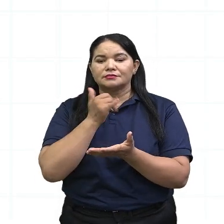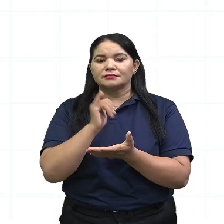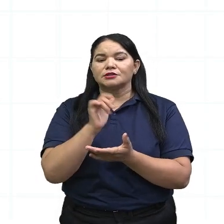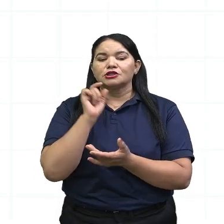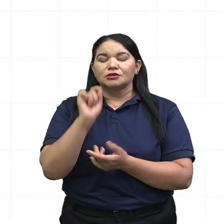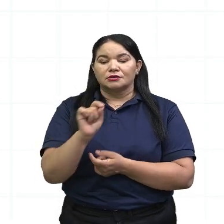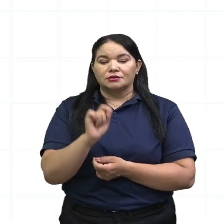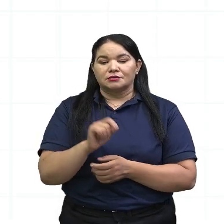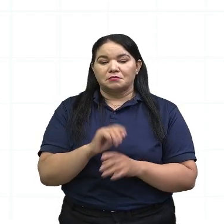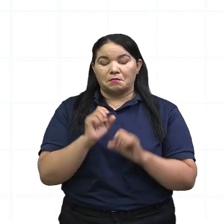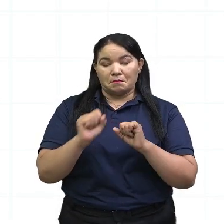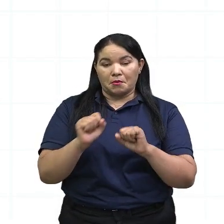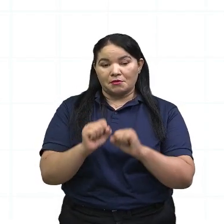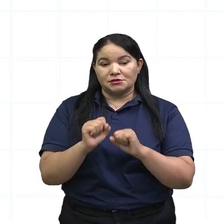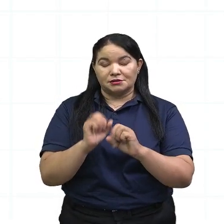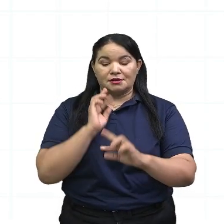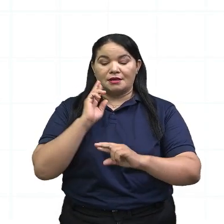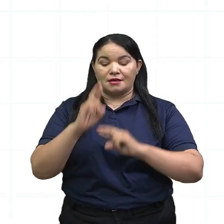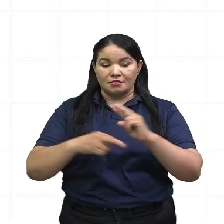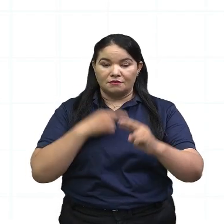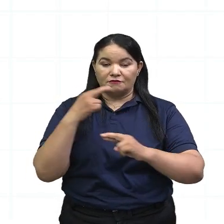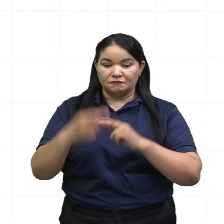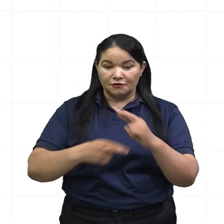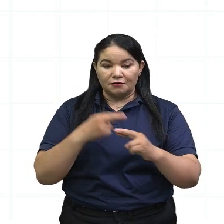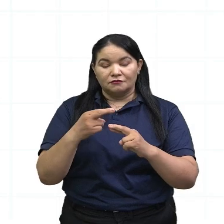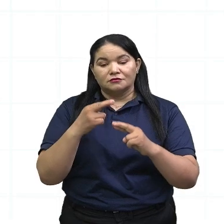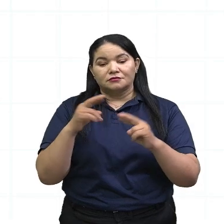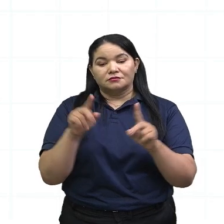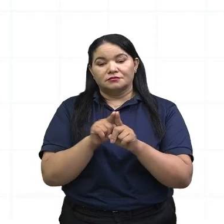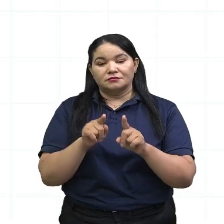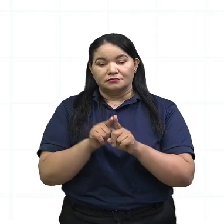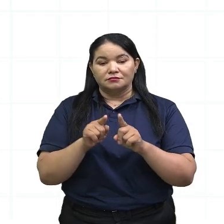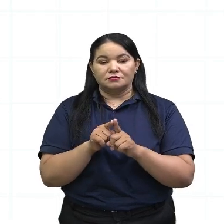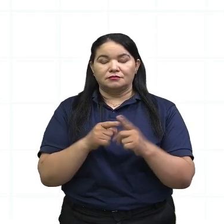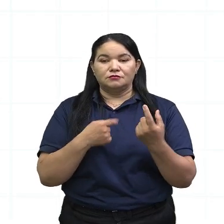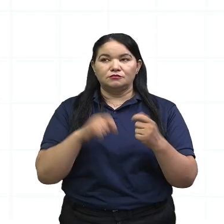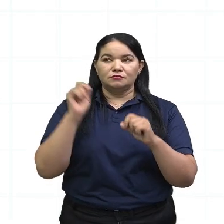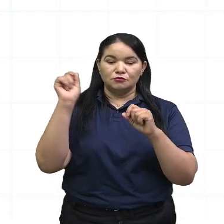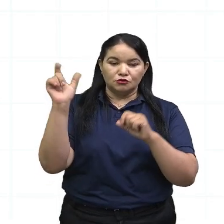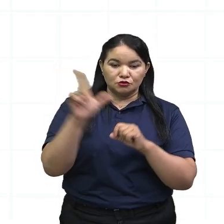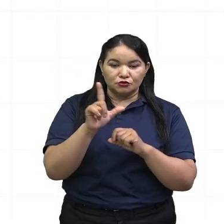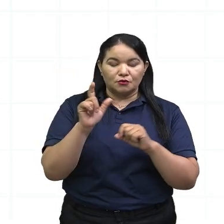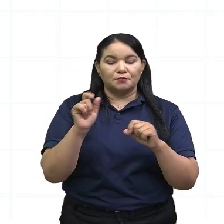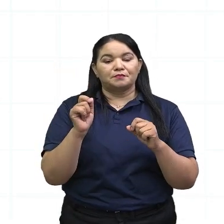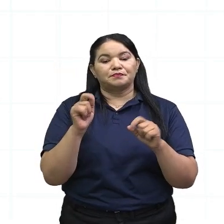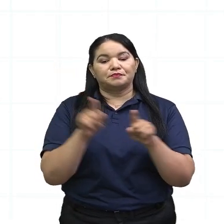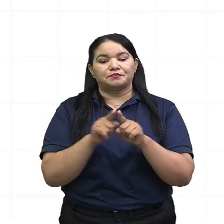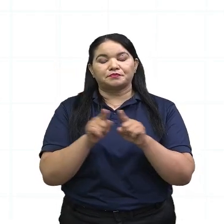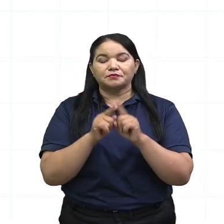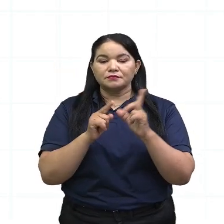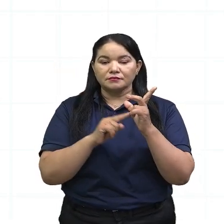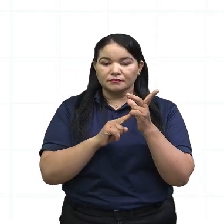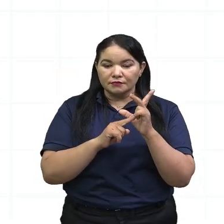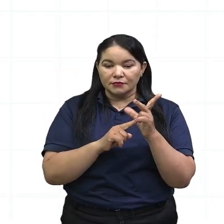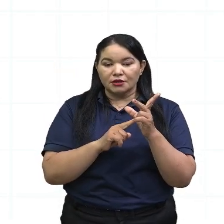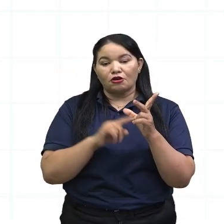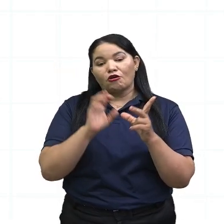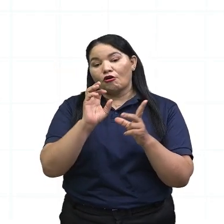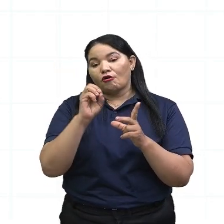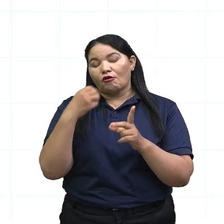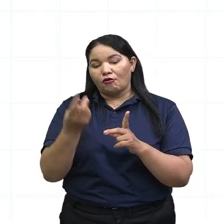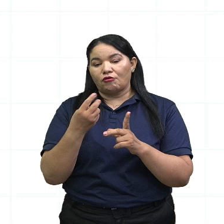que podem ser renováveis, como a solar e a eólica, ou